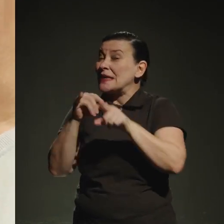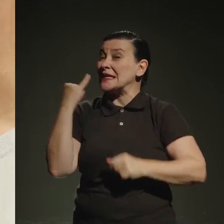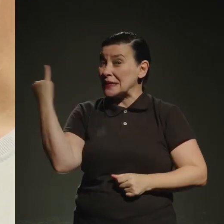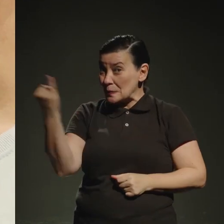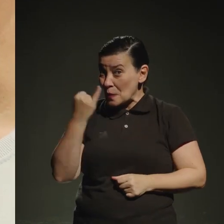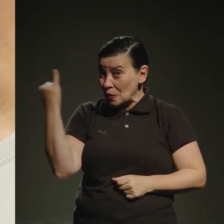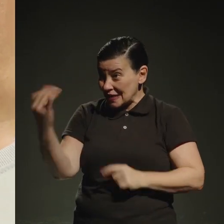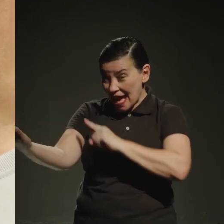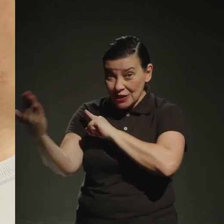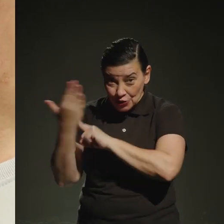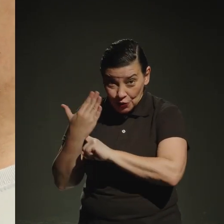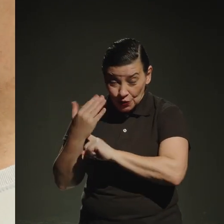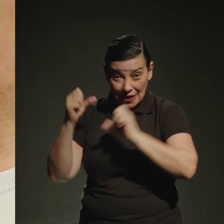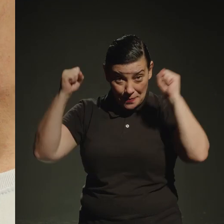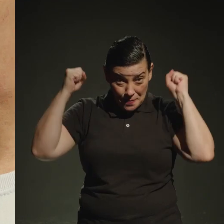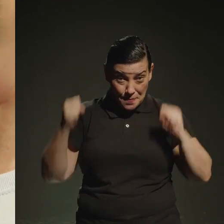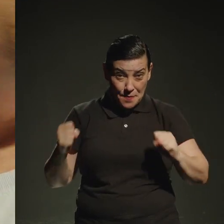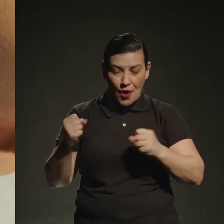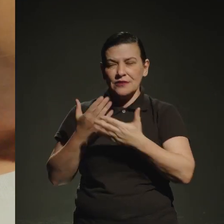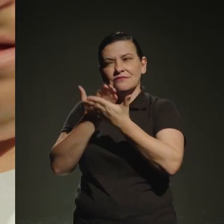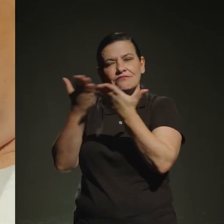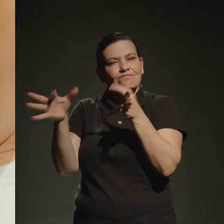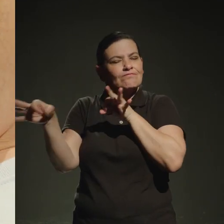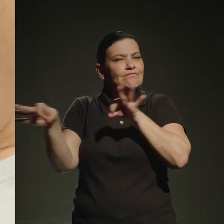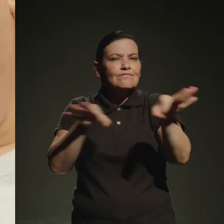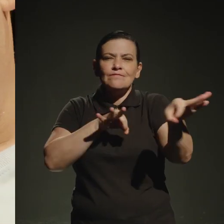posto que, como determinam os manuais de cavalaria,